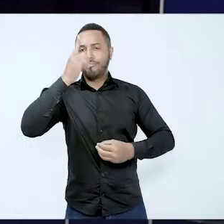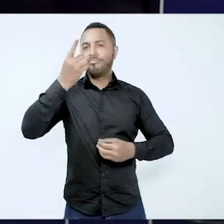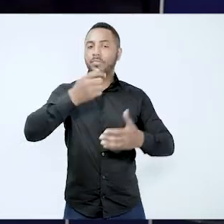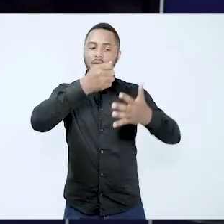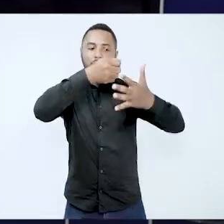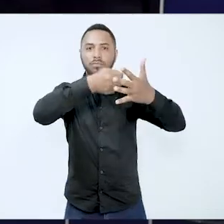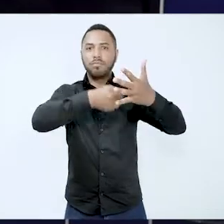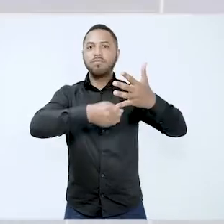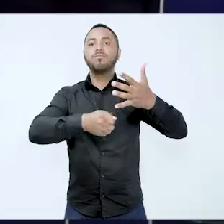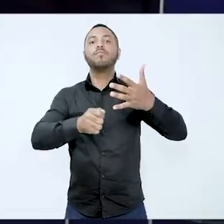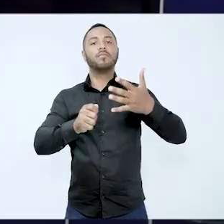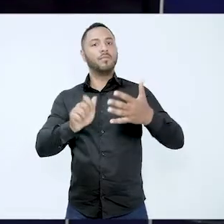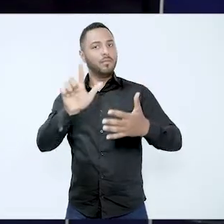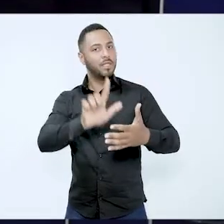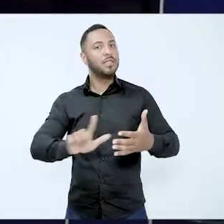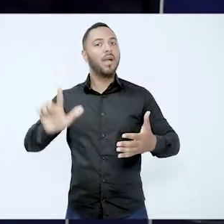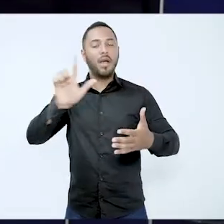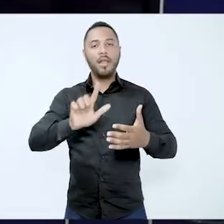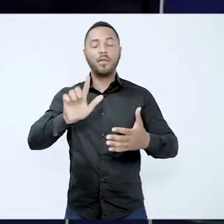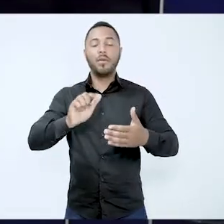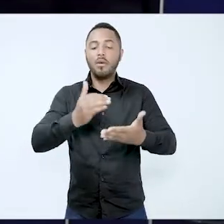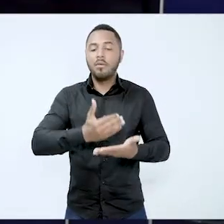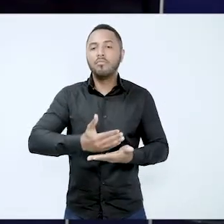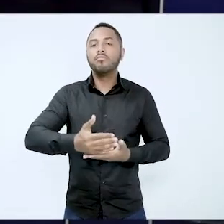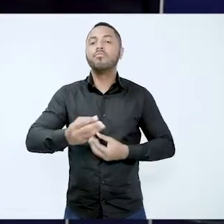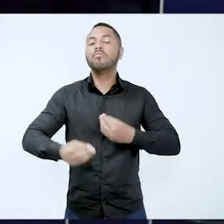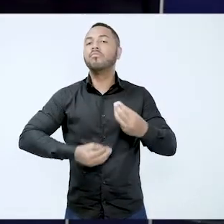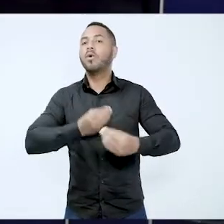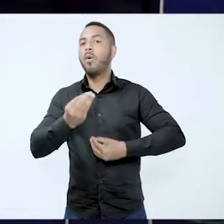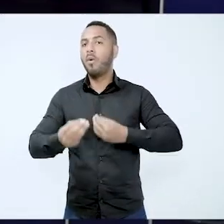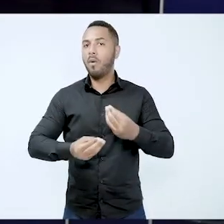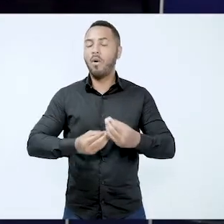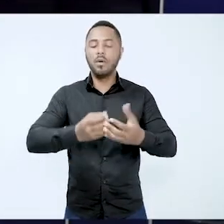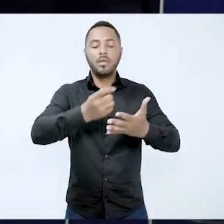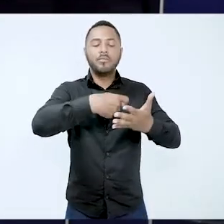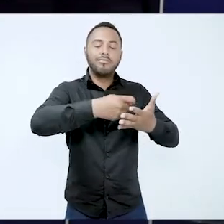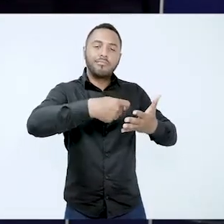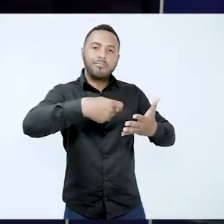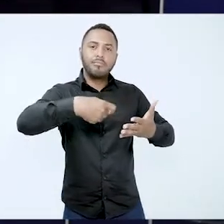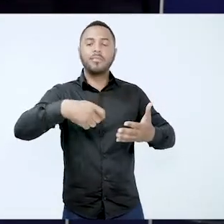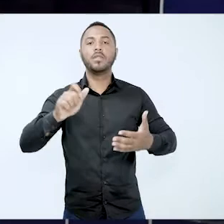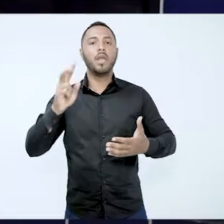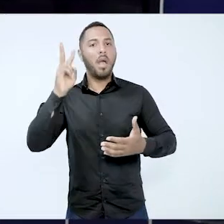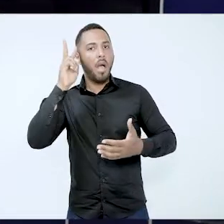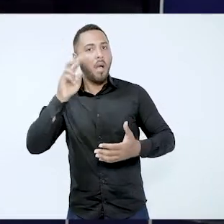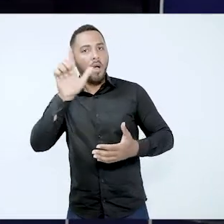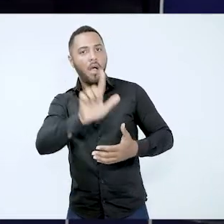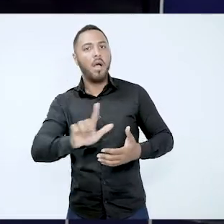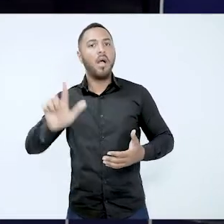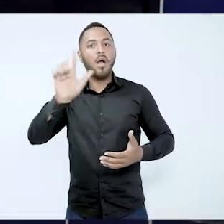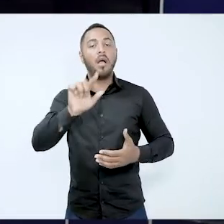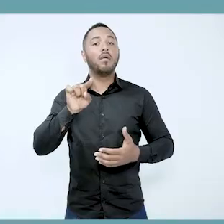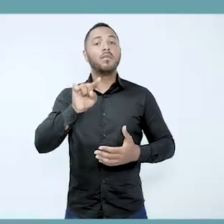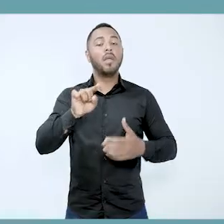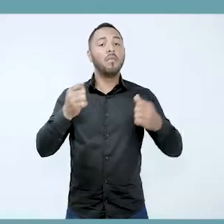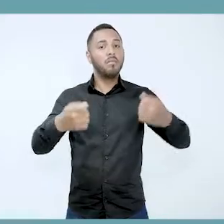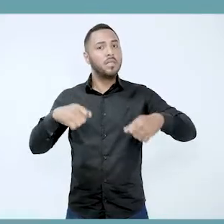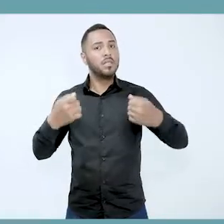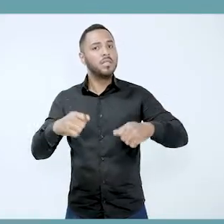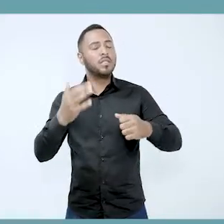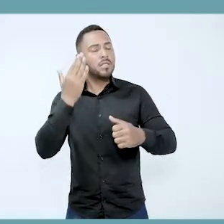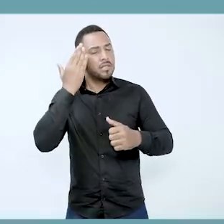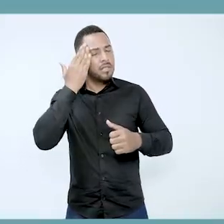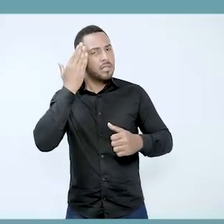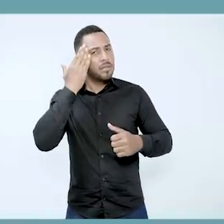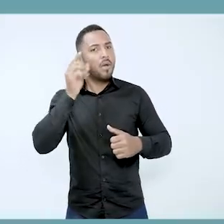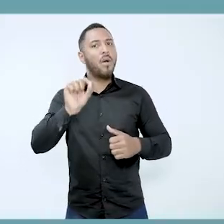memória literária. O ponto de partida para a escrita do texto Memórias Literárias é você saber que o